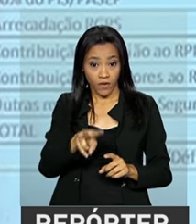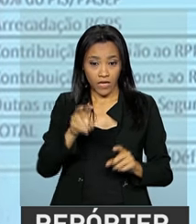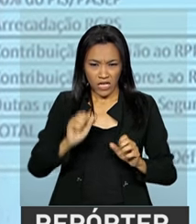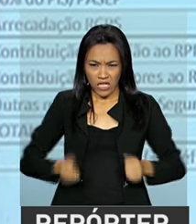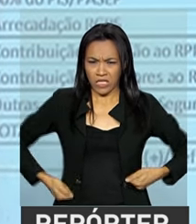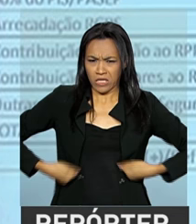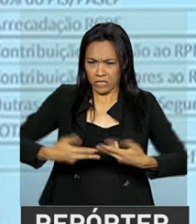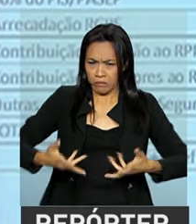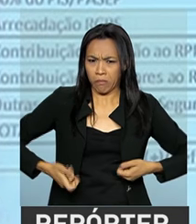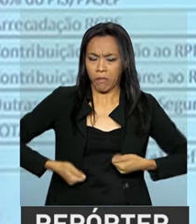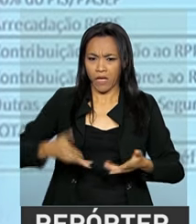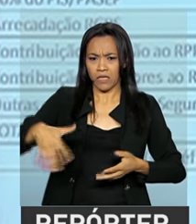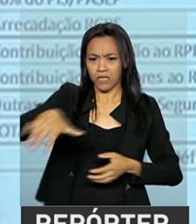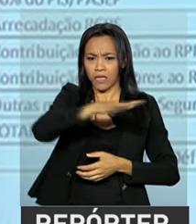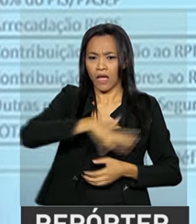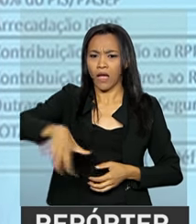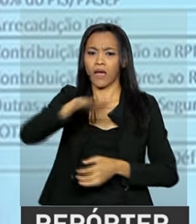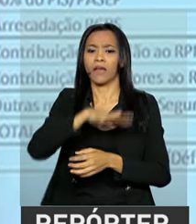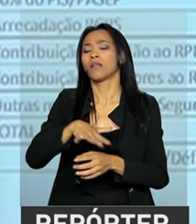Seguridade Social,